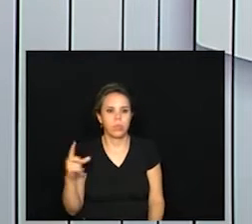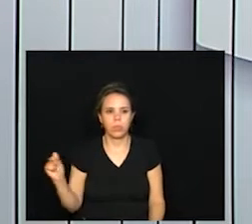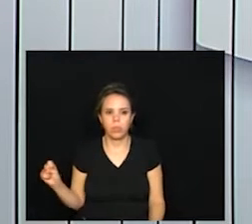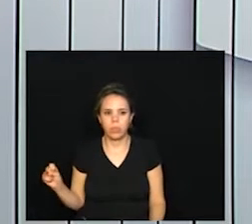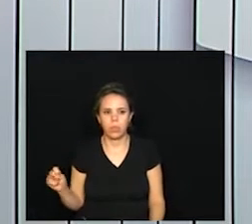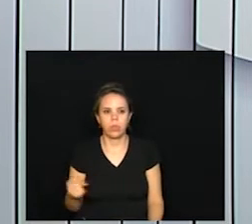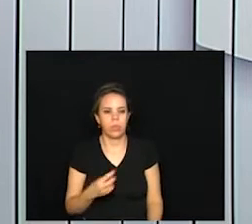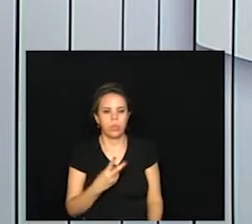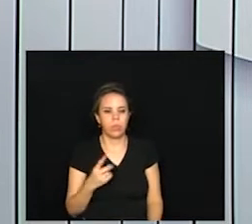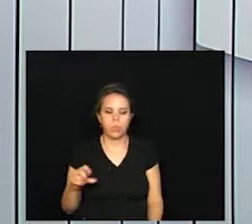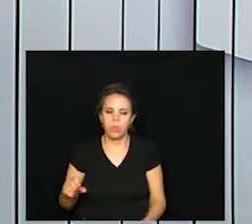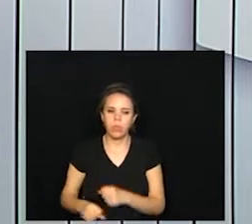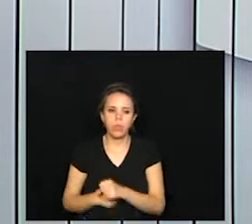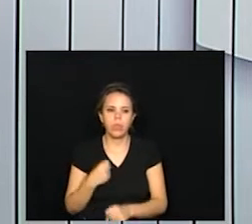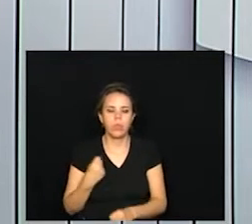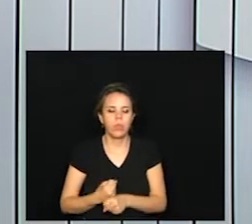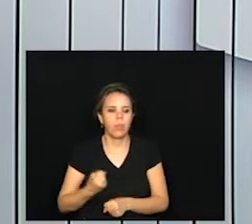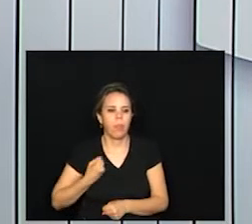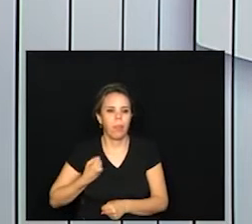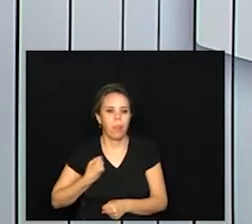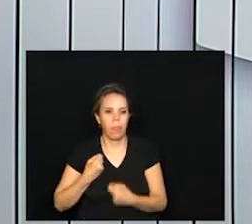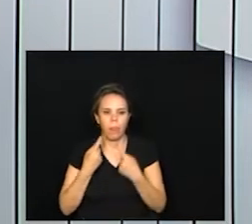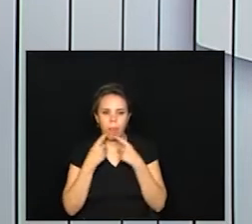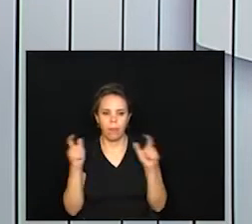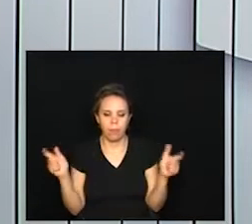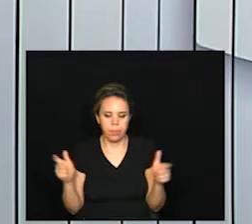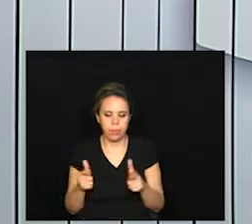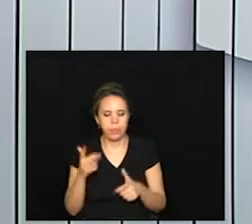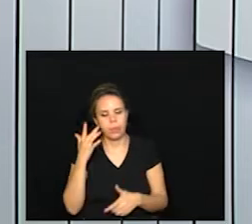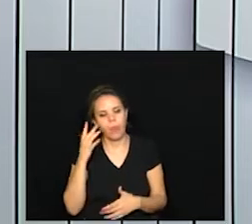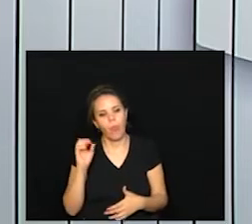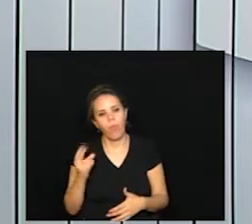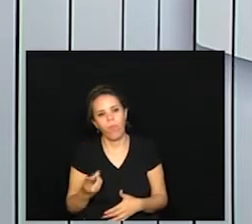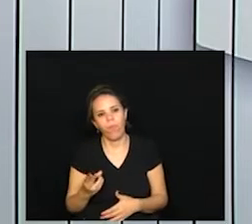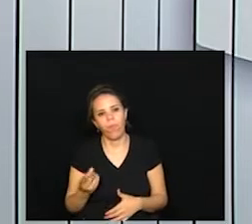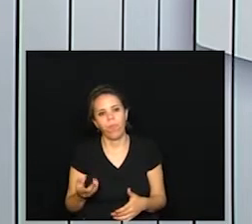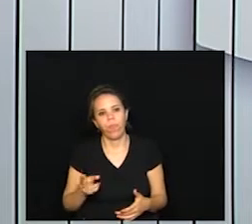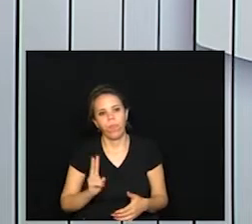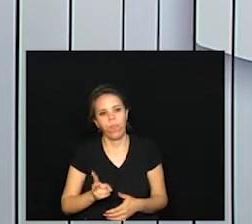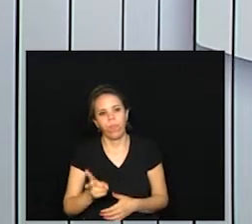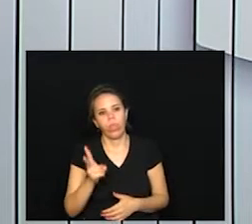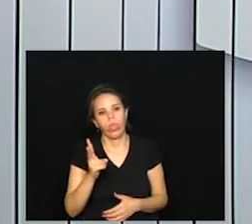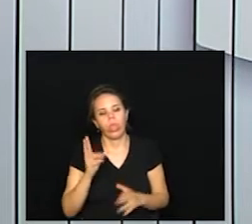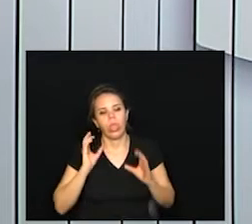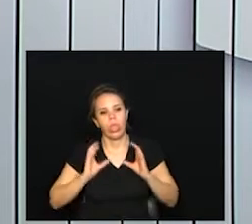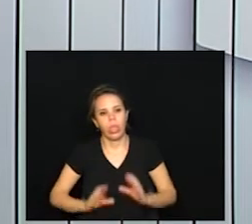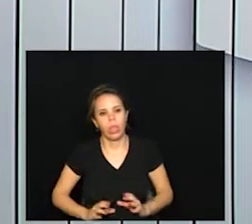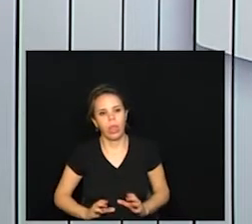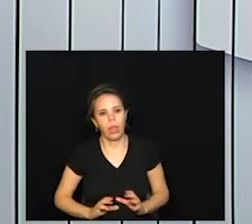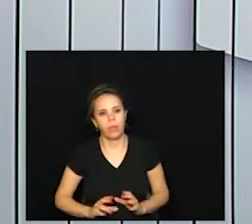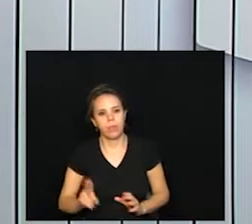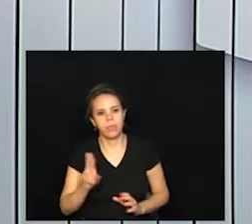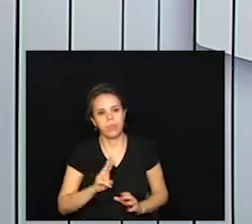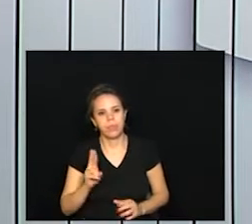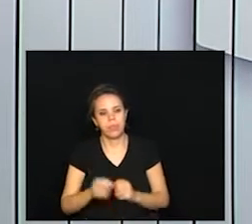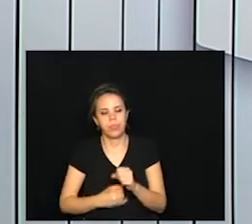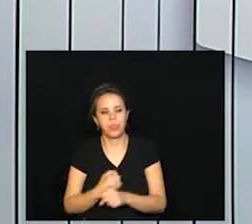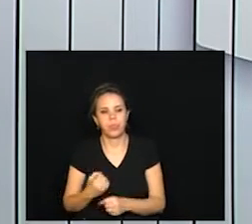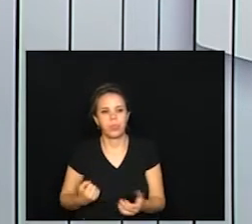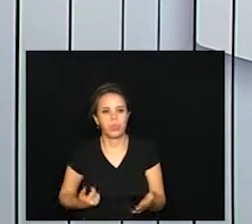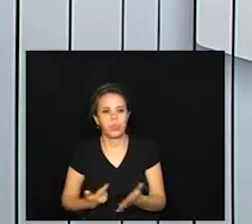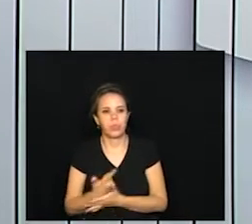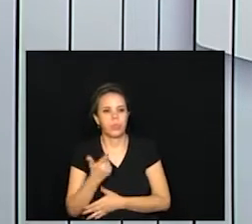2018, 2019, no número de reclamações, ou veio para ficar esse comportamento de utilizar a internet